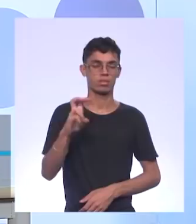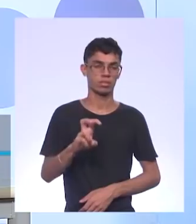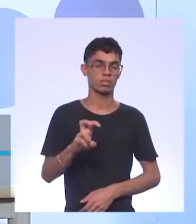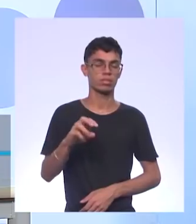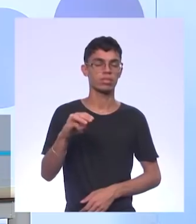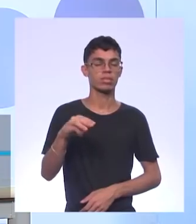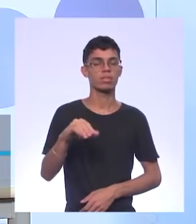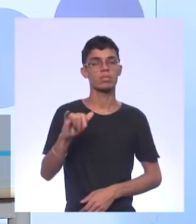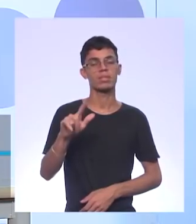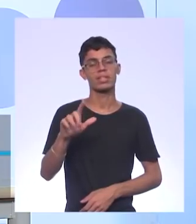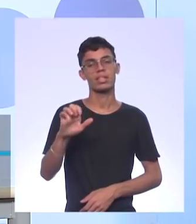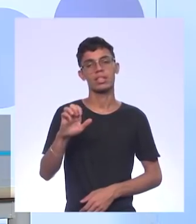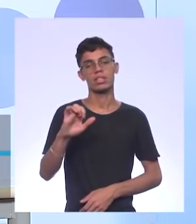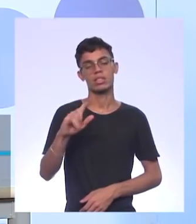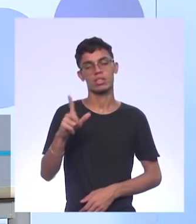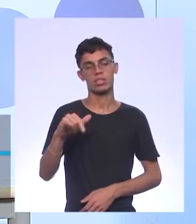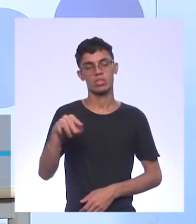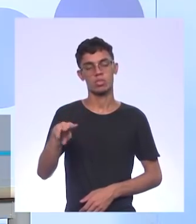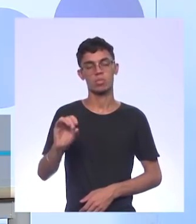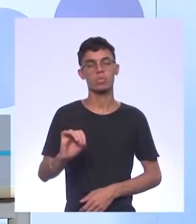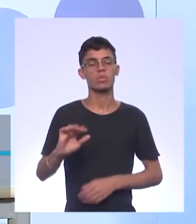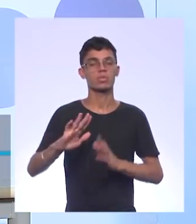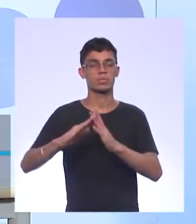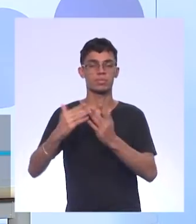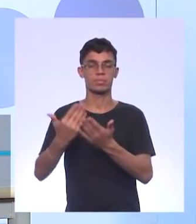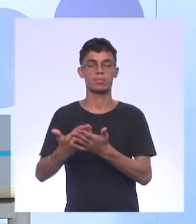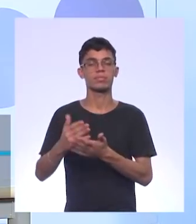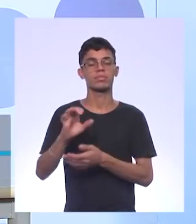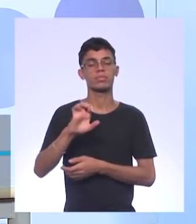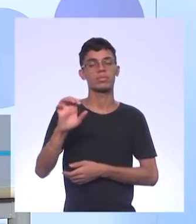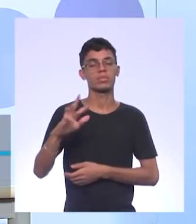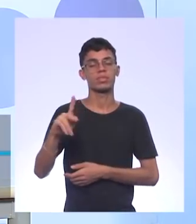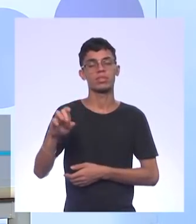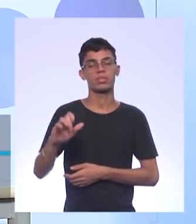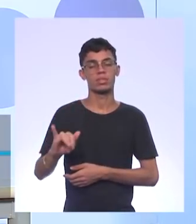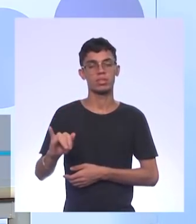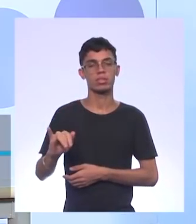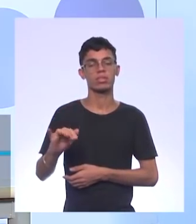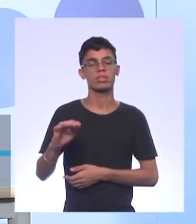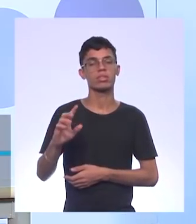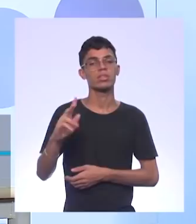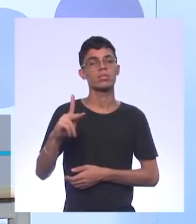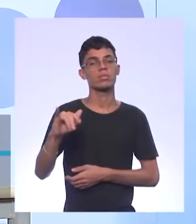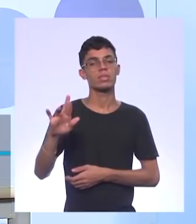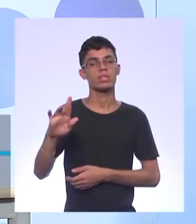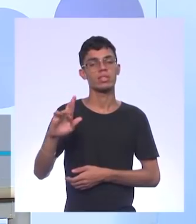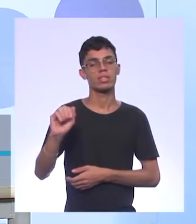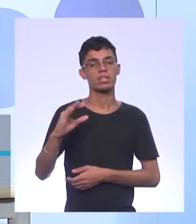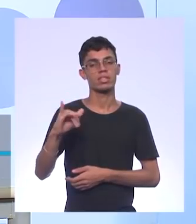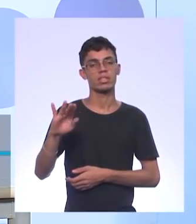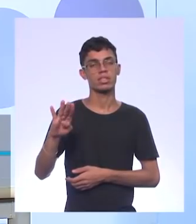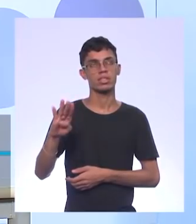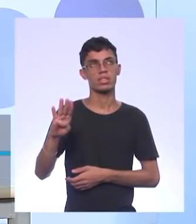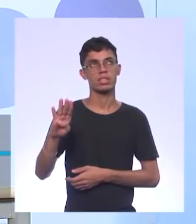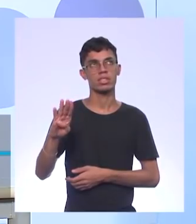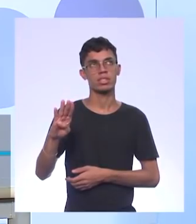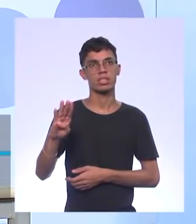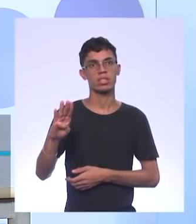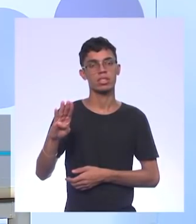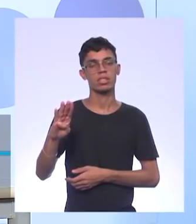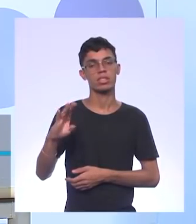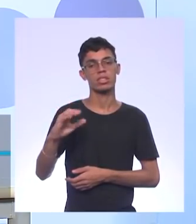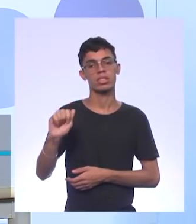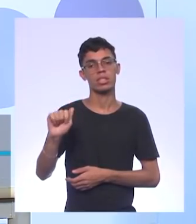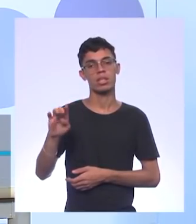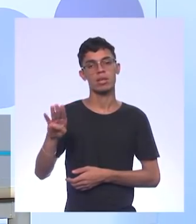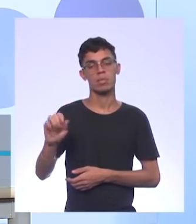tivemos também a participação da Escola Estadual p e Doutor Prudente de Piracicaba também trazendo a resposta para gente em quilos